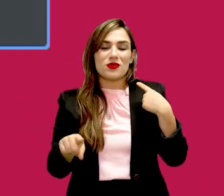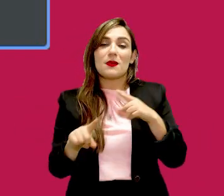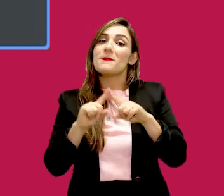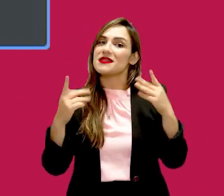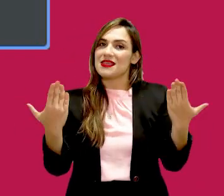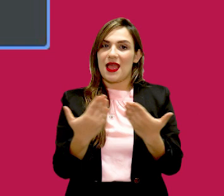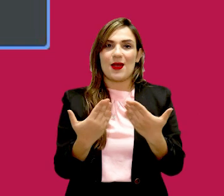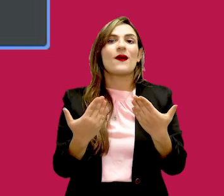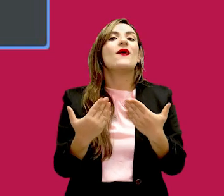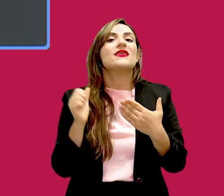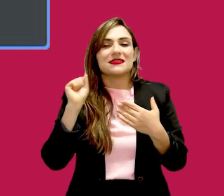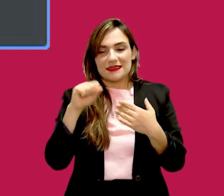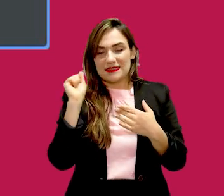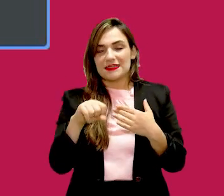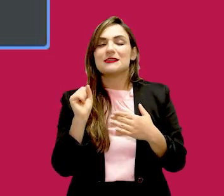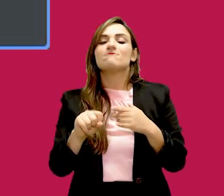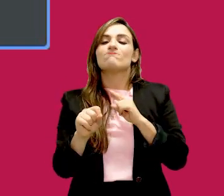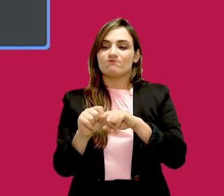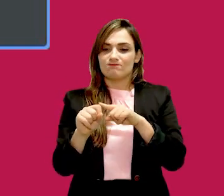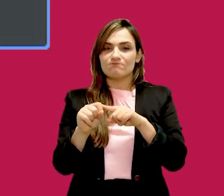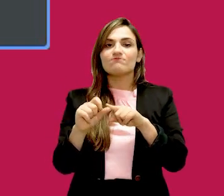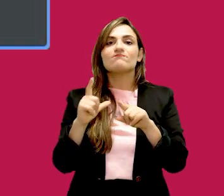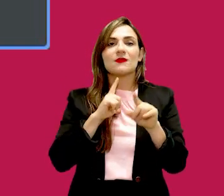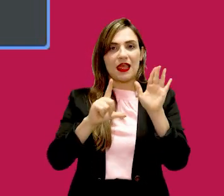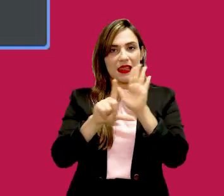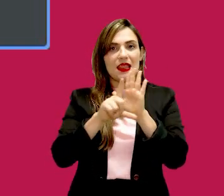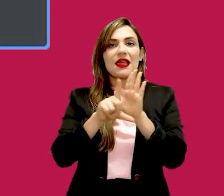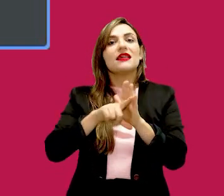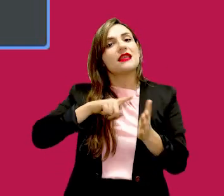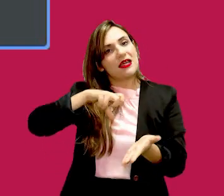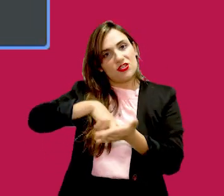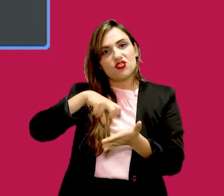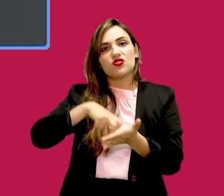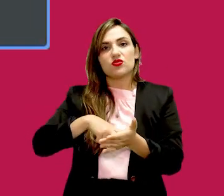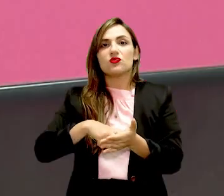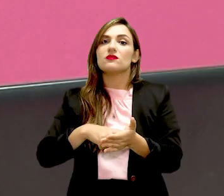é uma pena adequada e que pode coibir esse tipo de